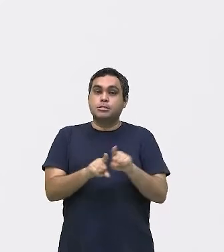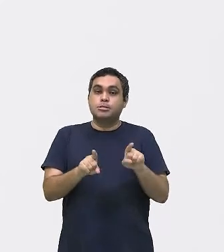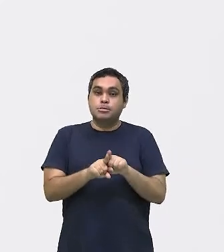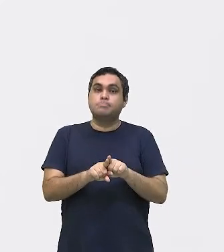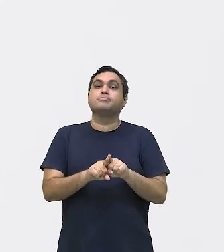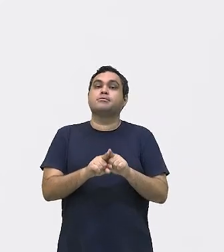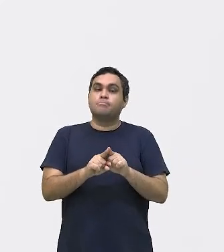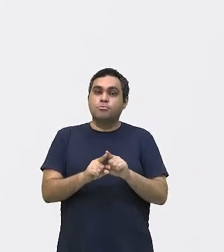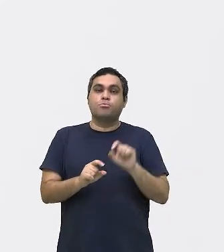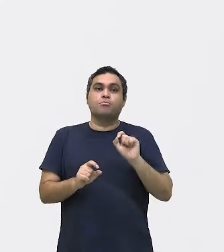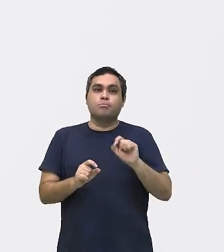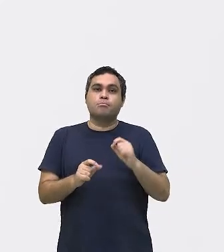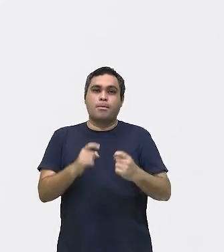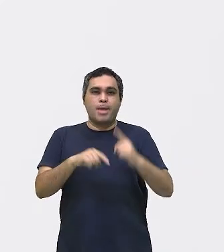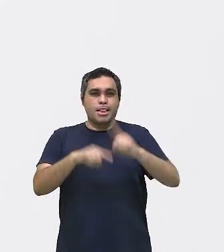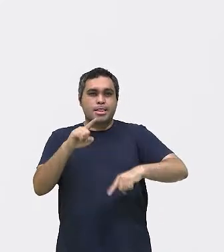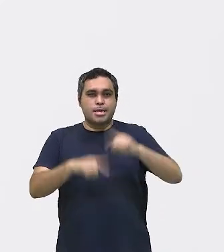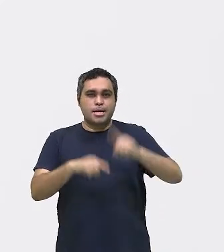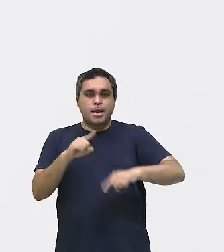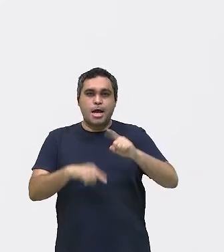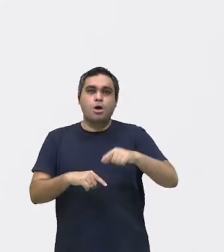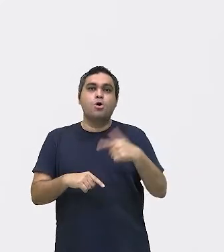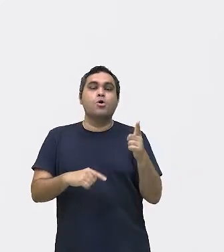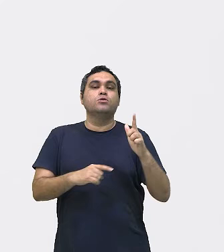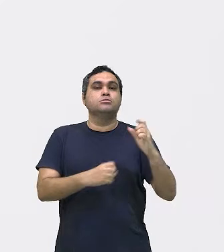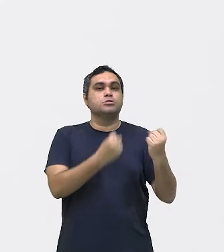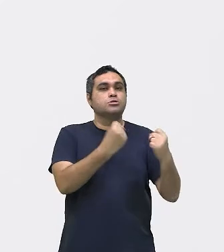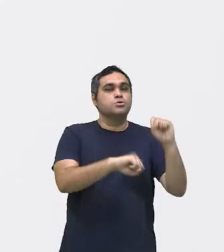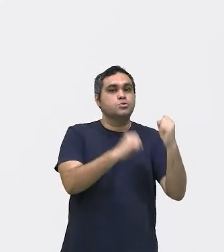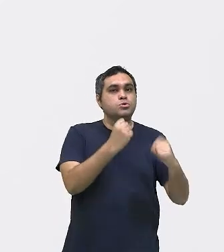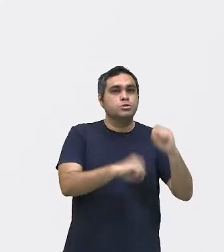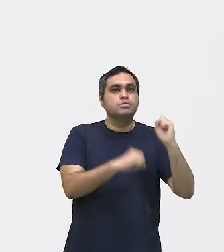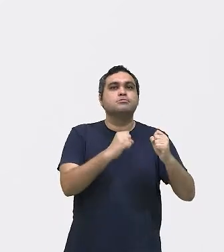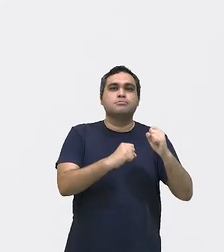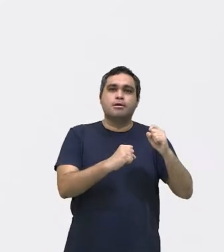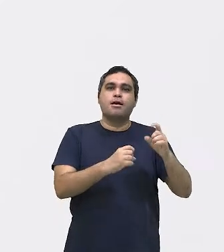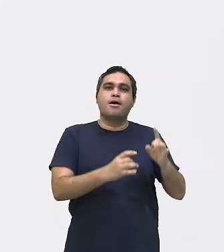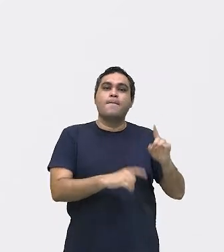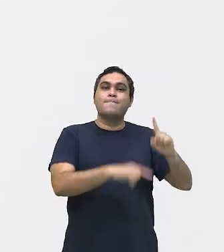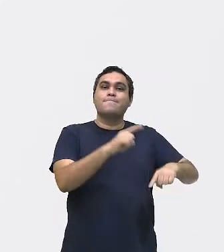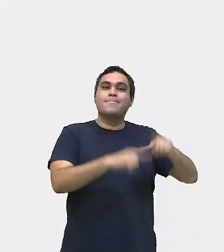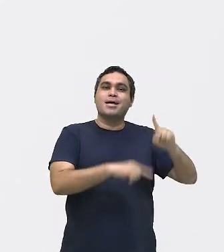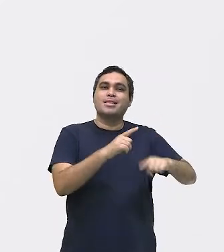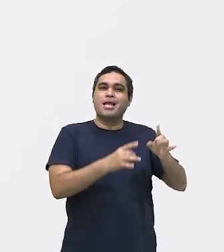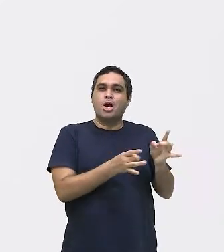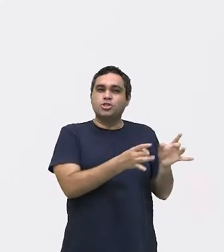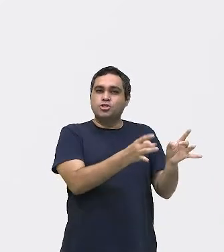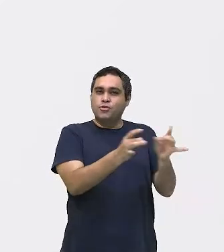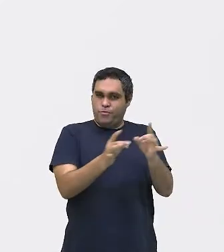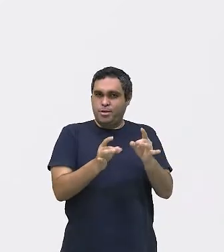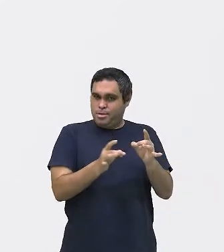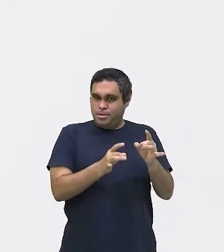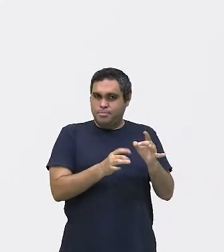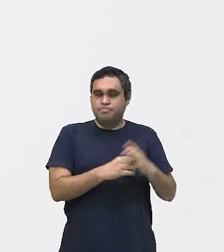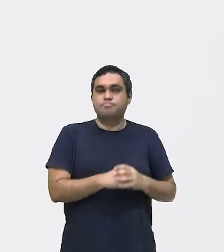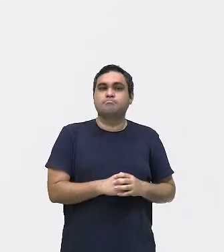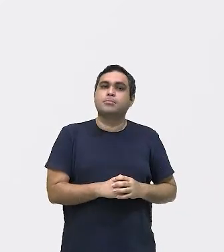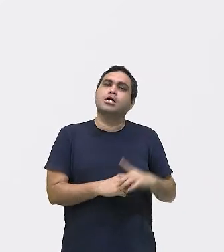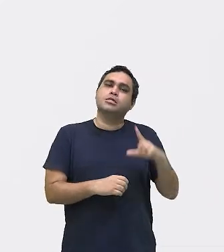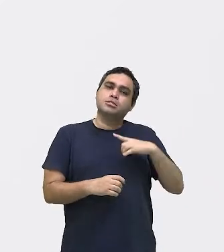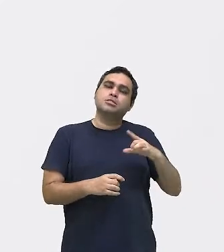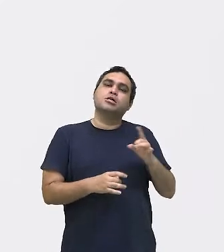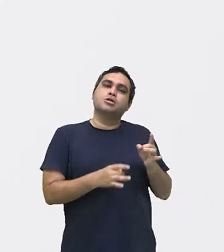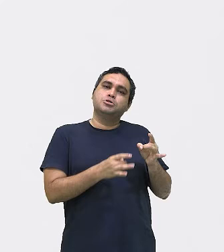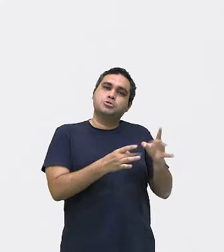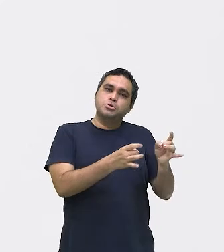por outras indústrias, que são as indústrias de bens de consumo, né? Tanto os bens de consumo duráveis ou não